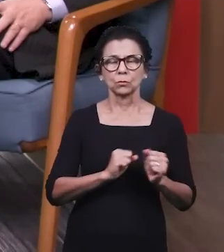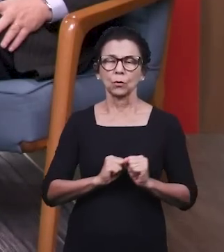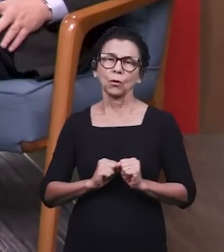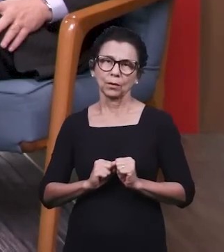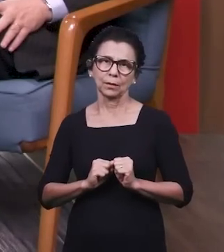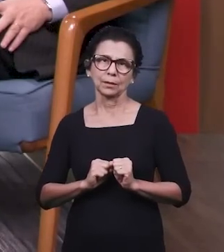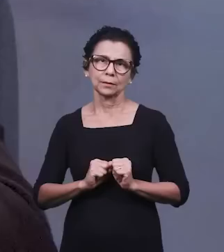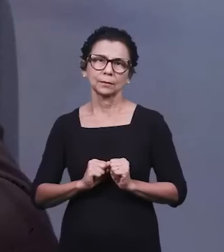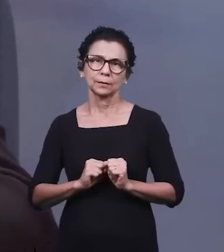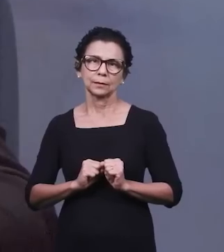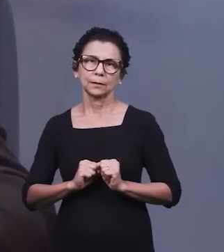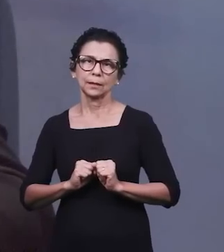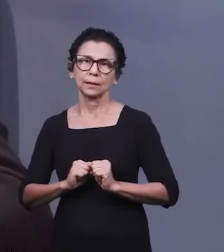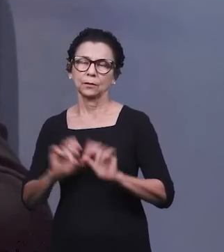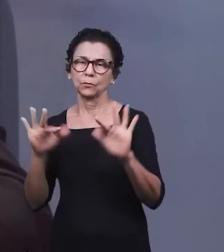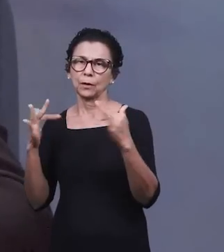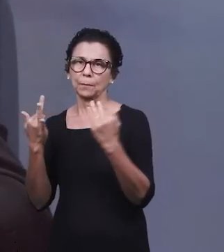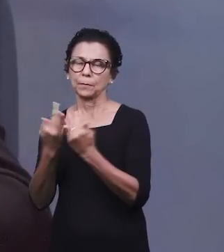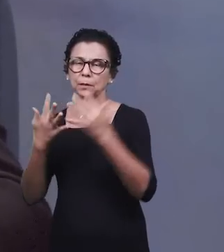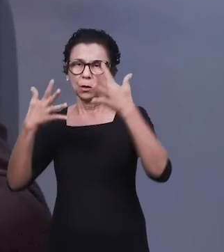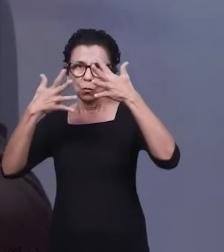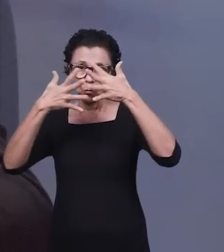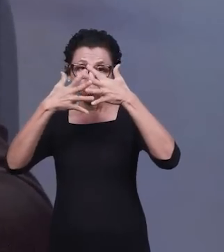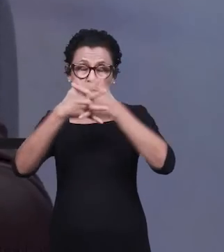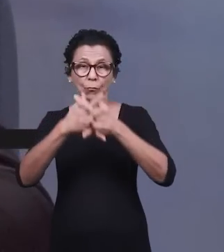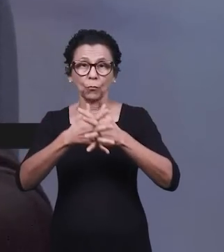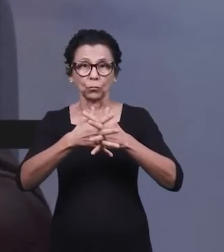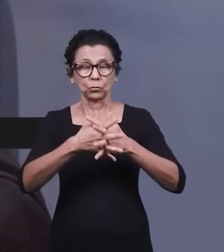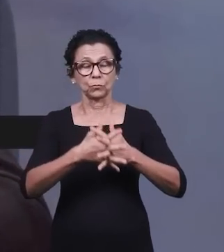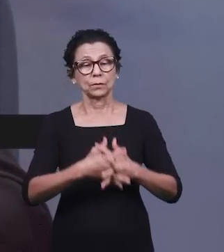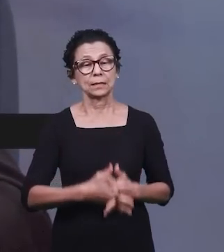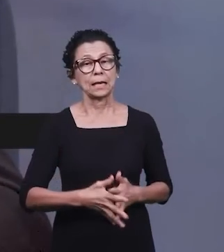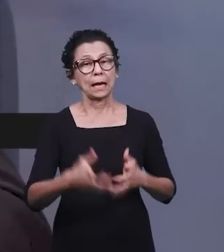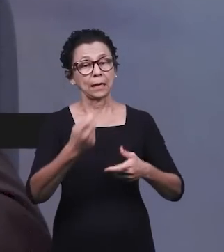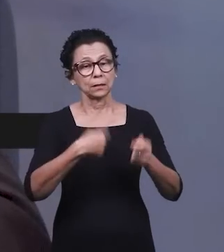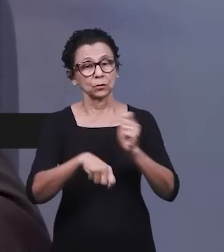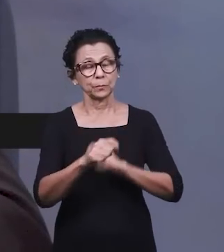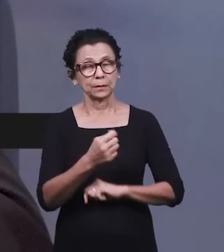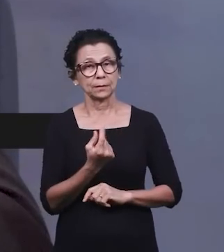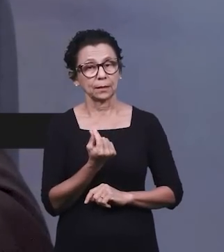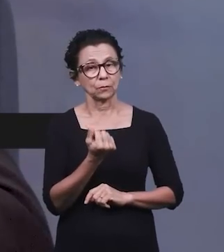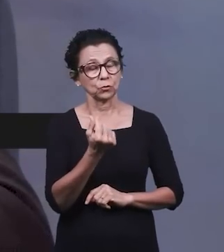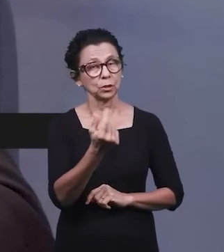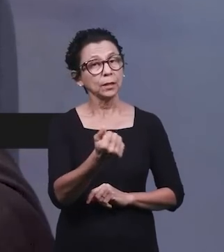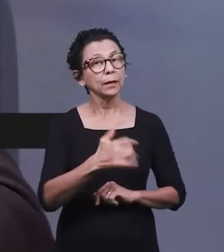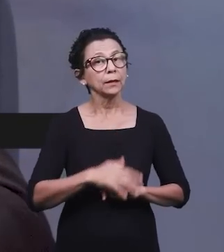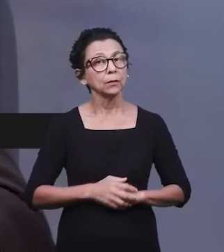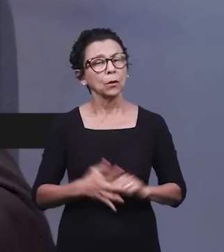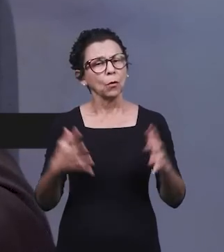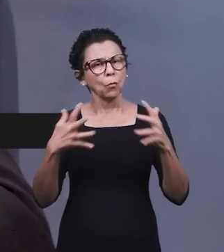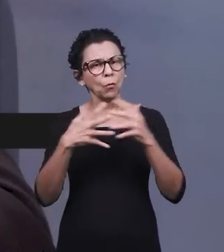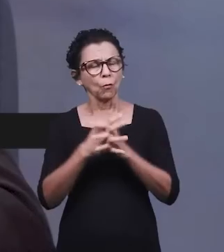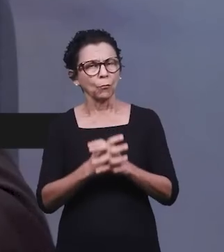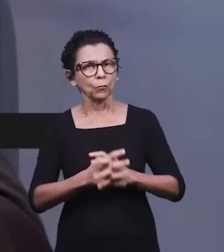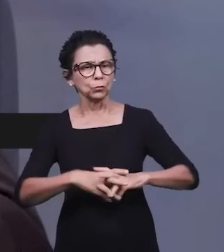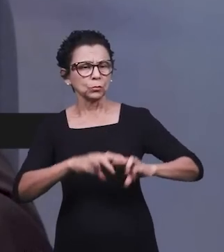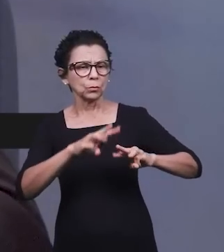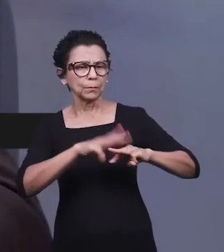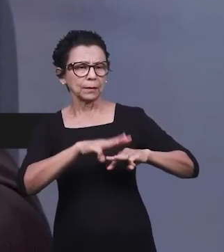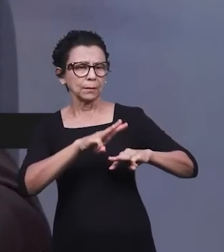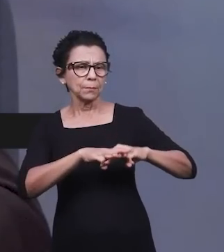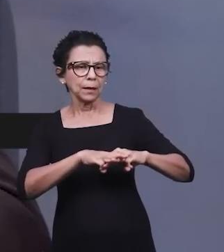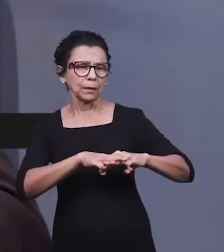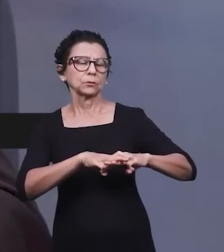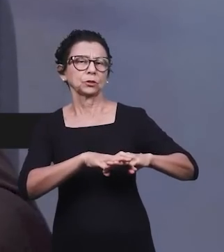matemática financeira. Apesar de serem termos que têm a ver, eles se relacionam entre si, não é a mesma coisa. A pessoa precisa